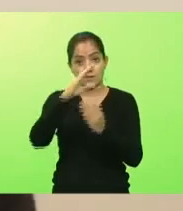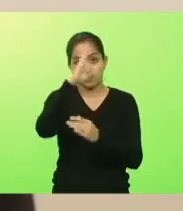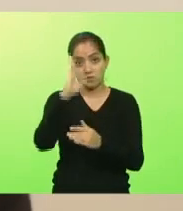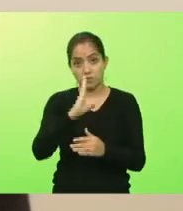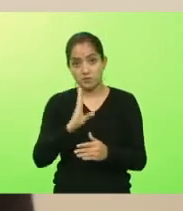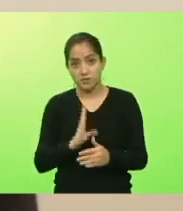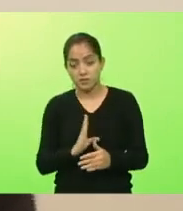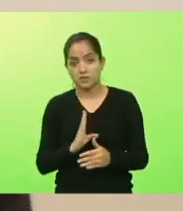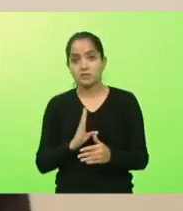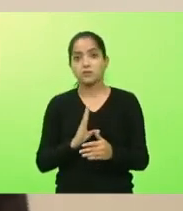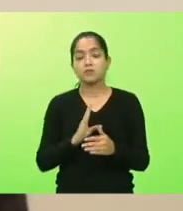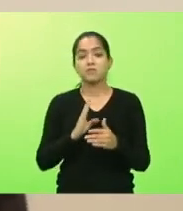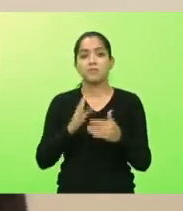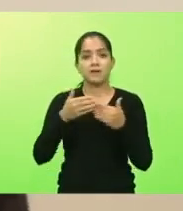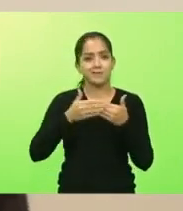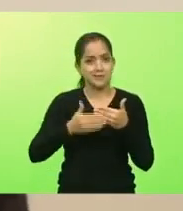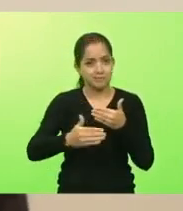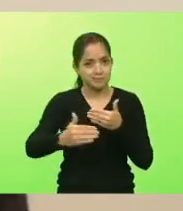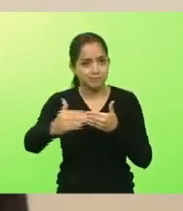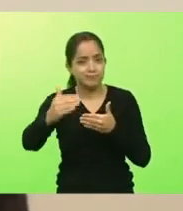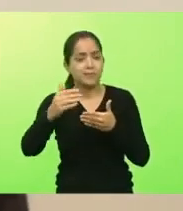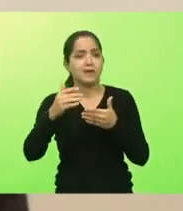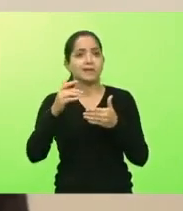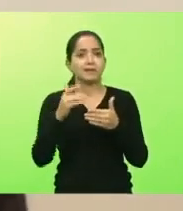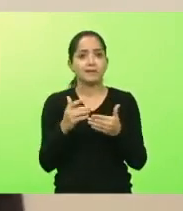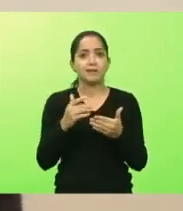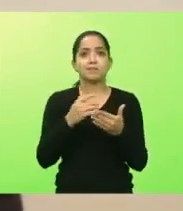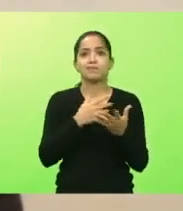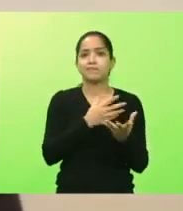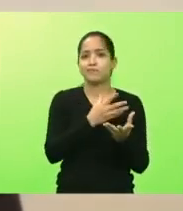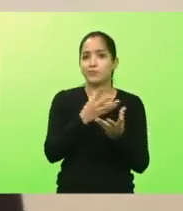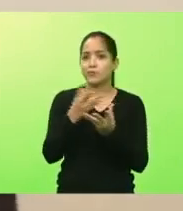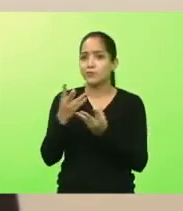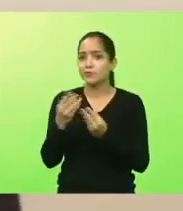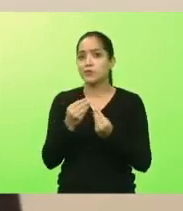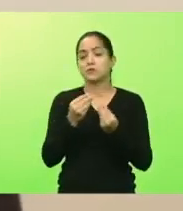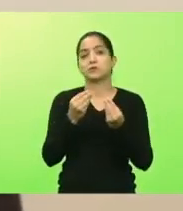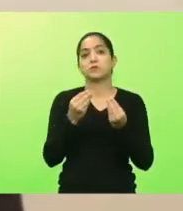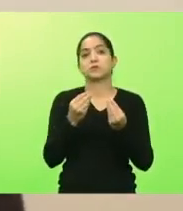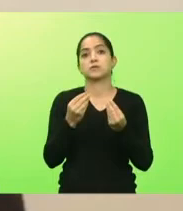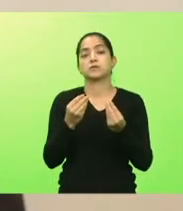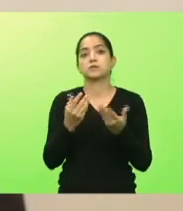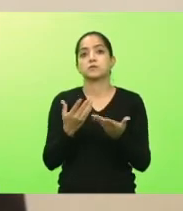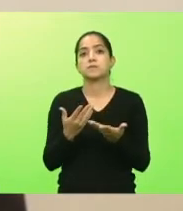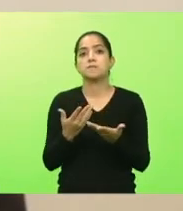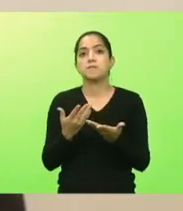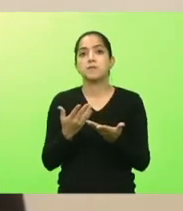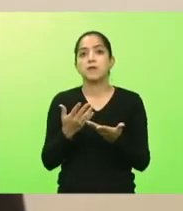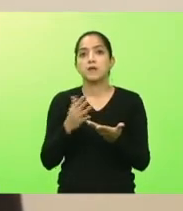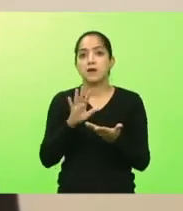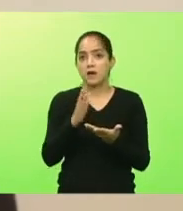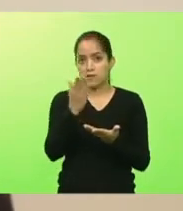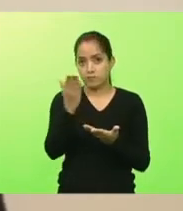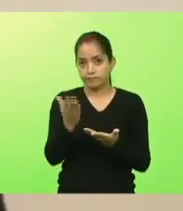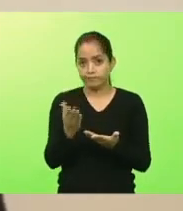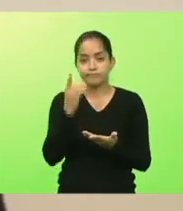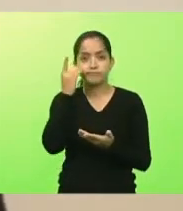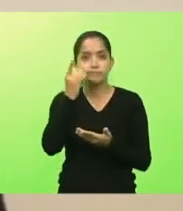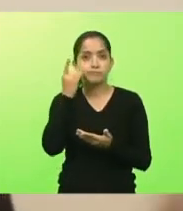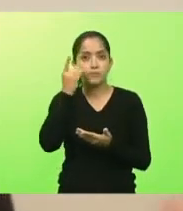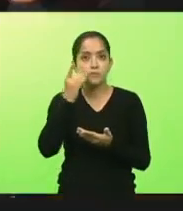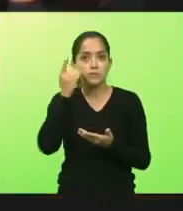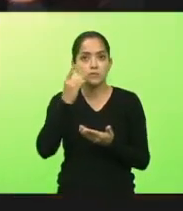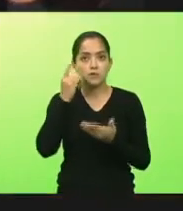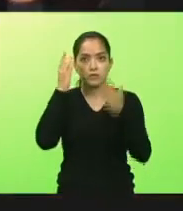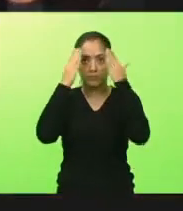ainda muito pela frente para vencer essa adversidade. Deputado Zé Milton, a palavra está com Vossa Excelência para